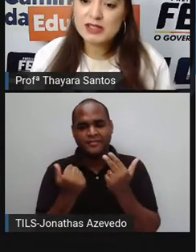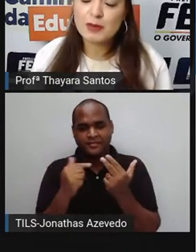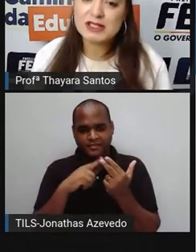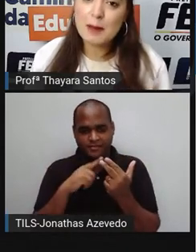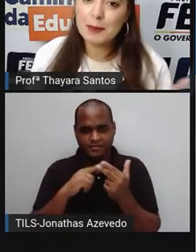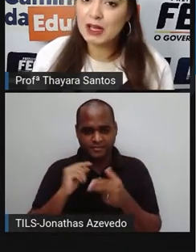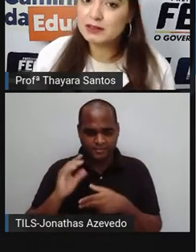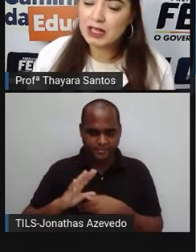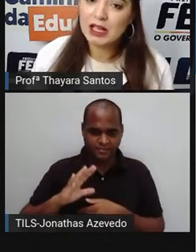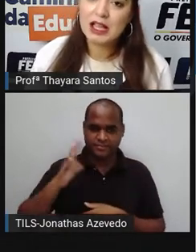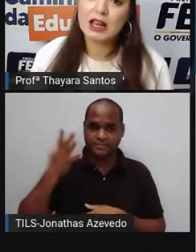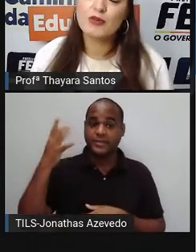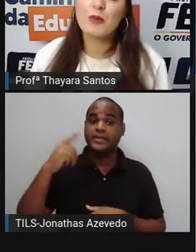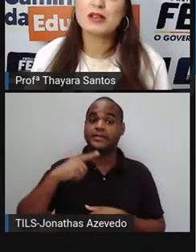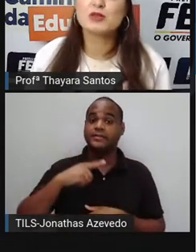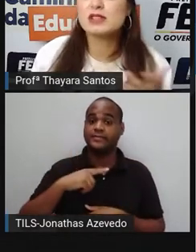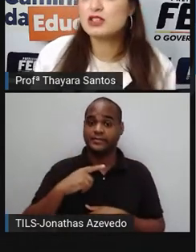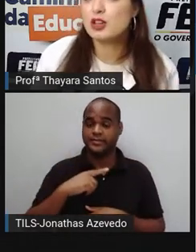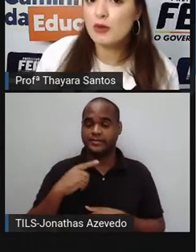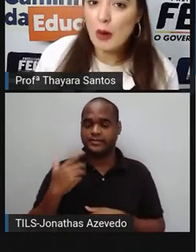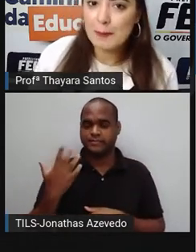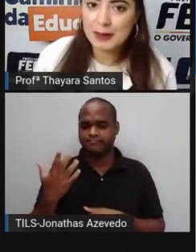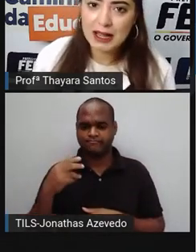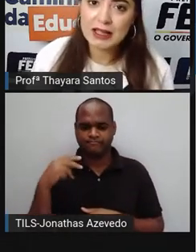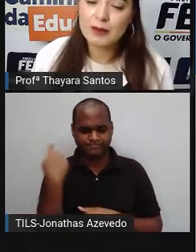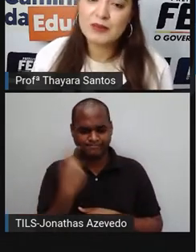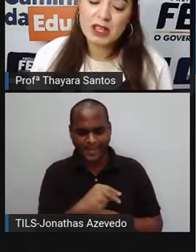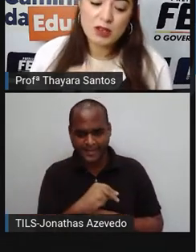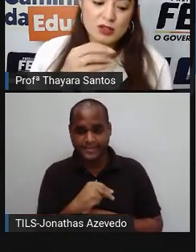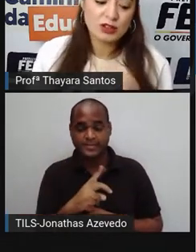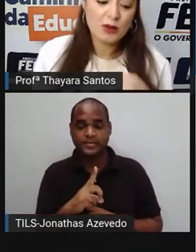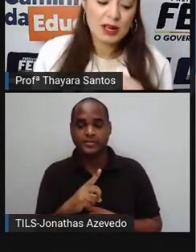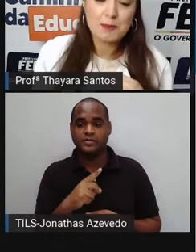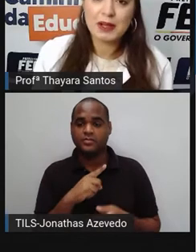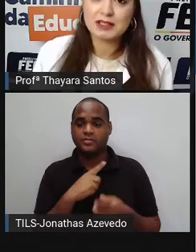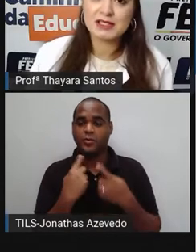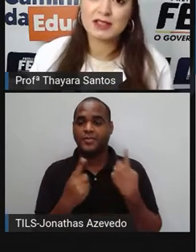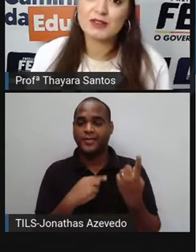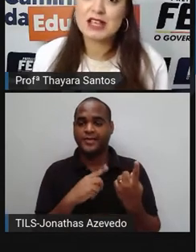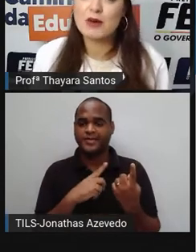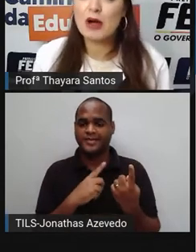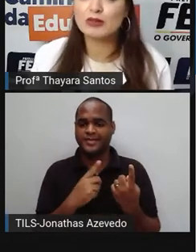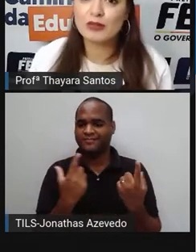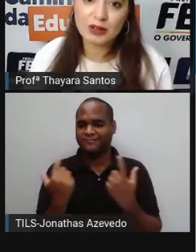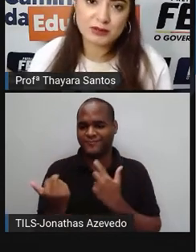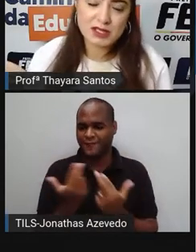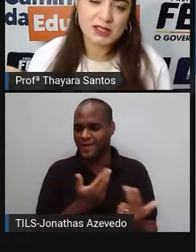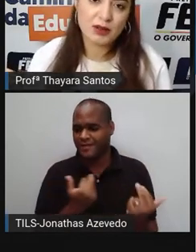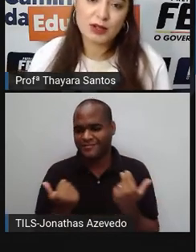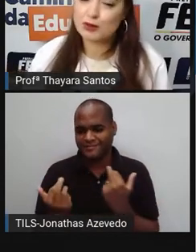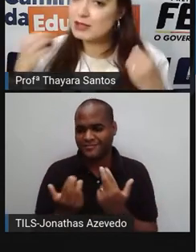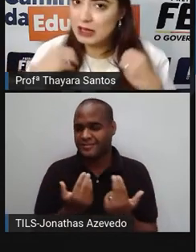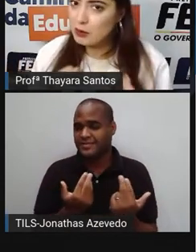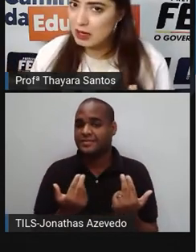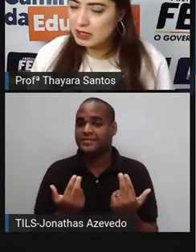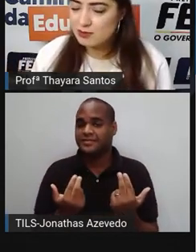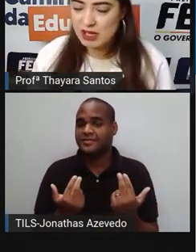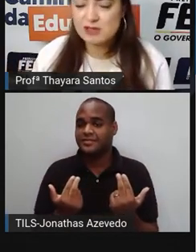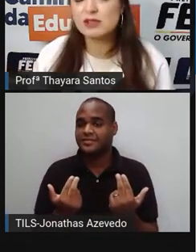ela se por exemplo essa planta ela for eu tive uma praga e eu só tenho ali plantas que fizeram Auto fecundação